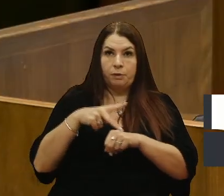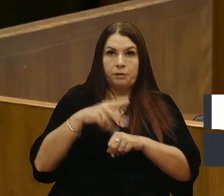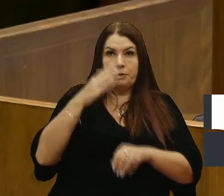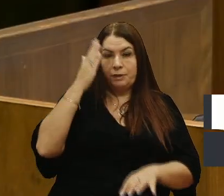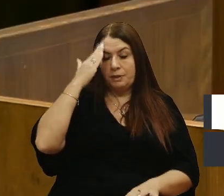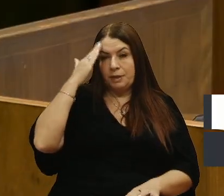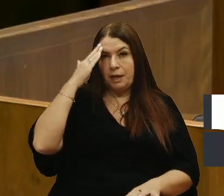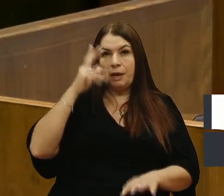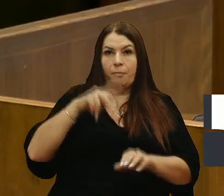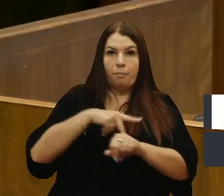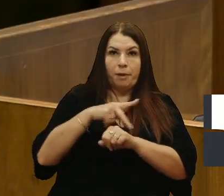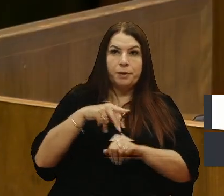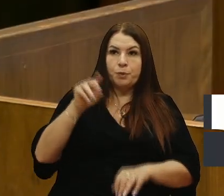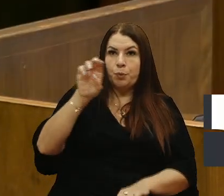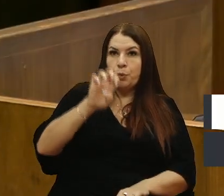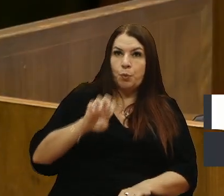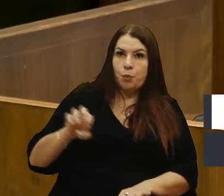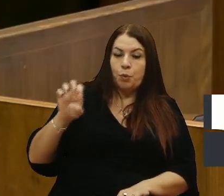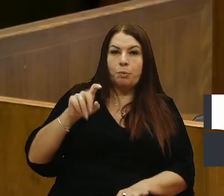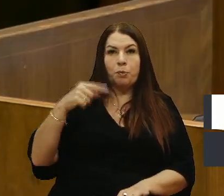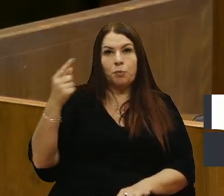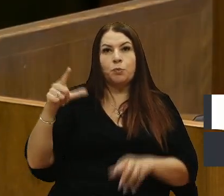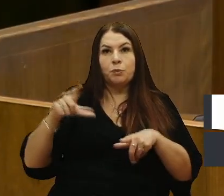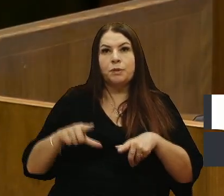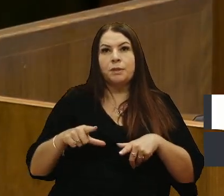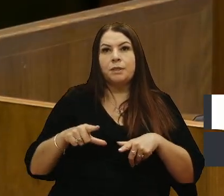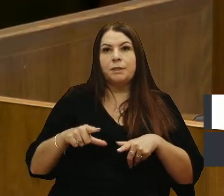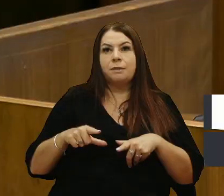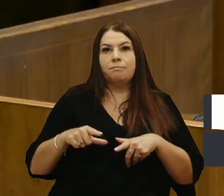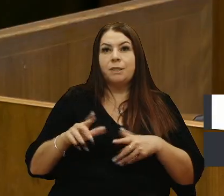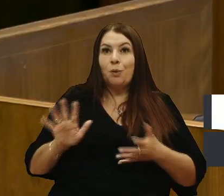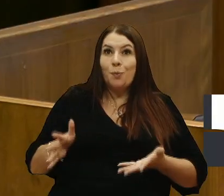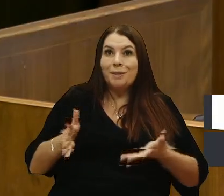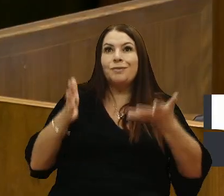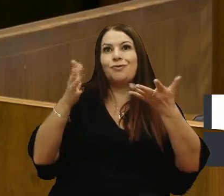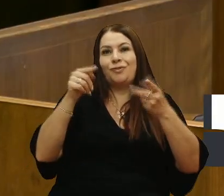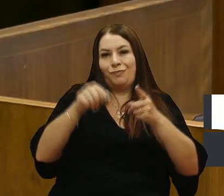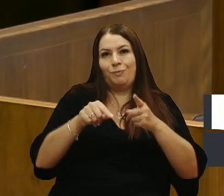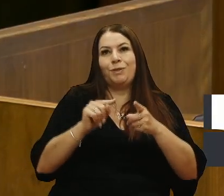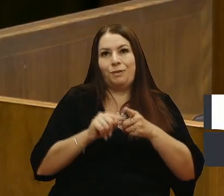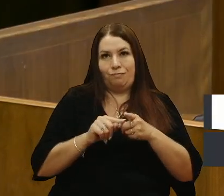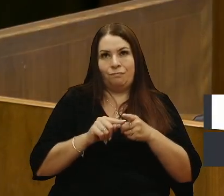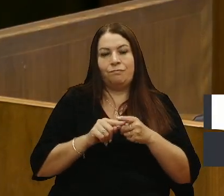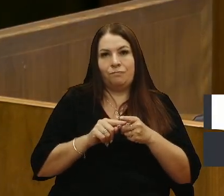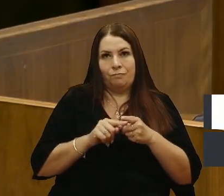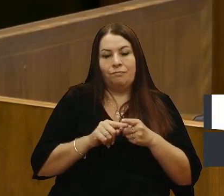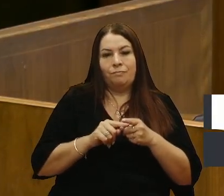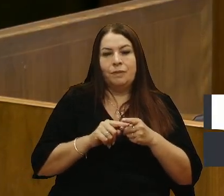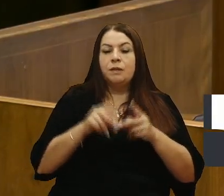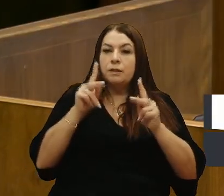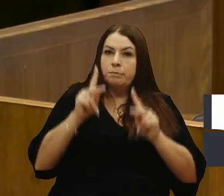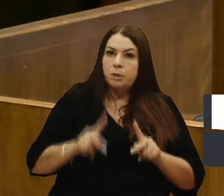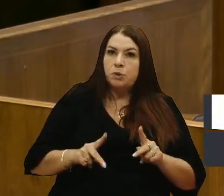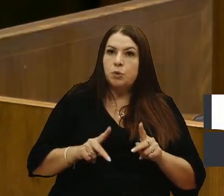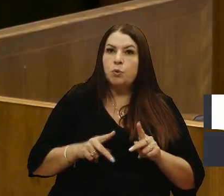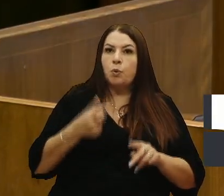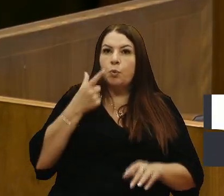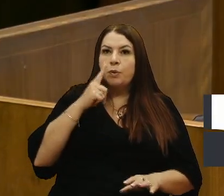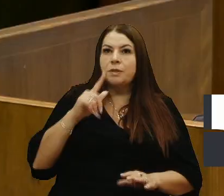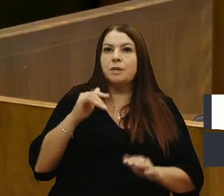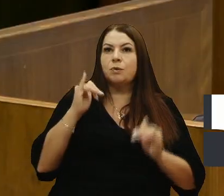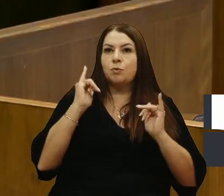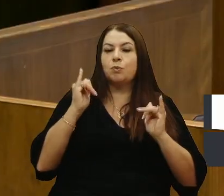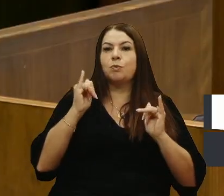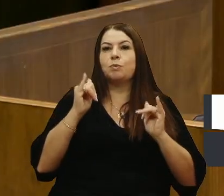sabe países da Europa e outros lugares que dão incentivos as pessoas andarem de